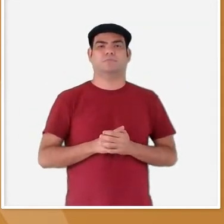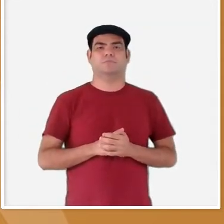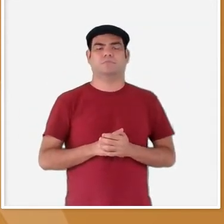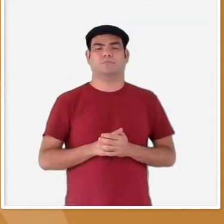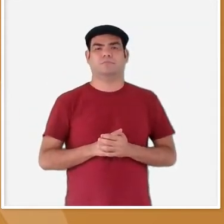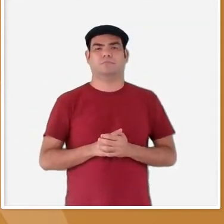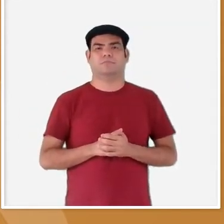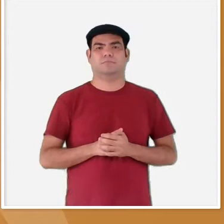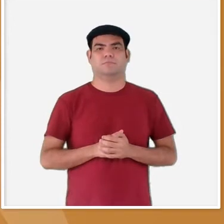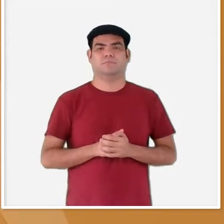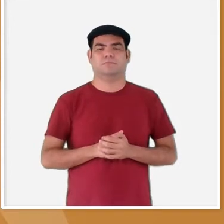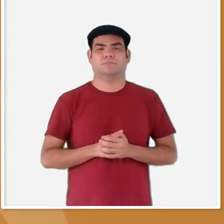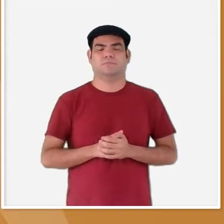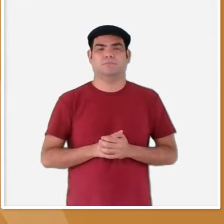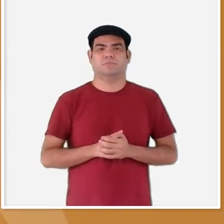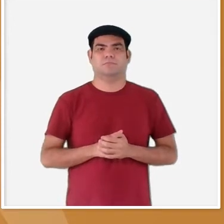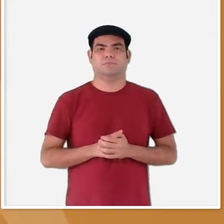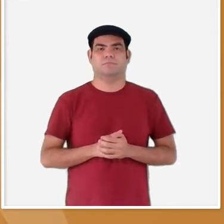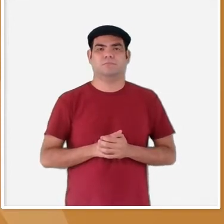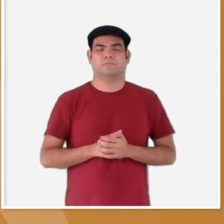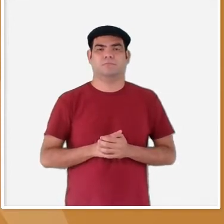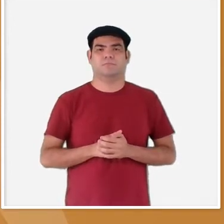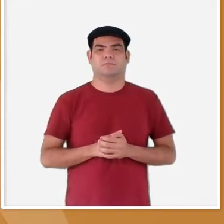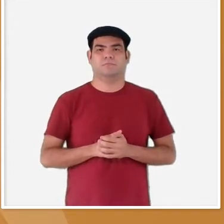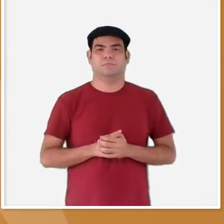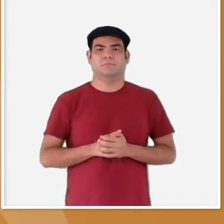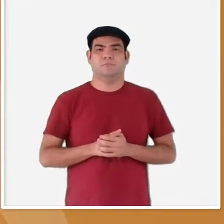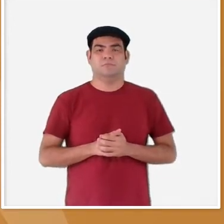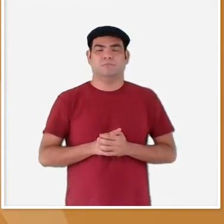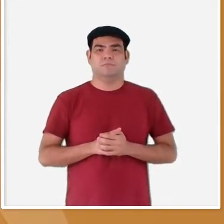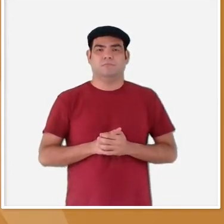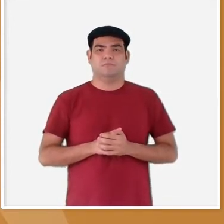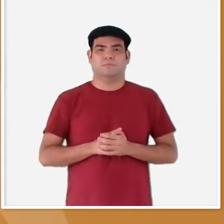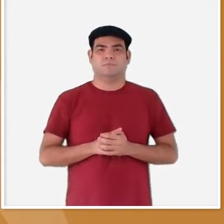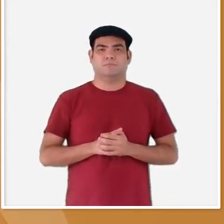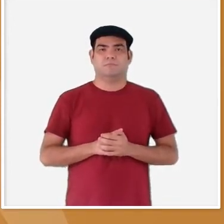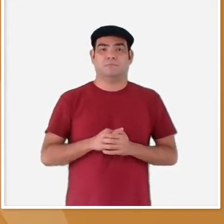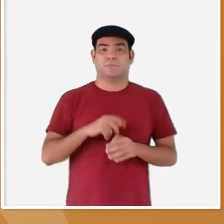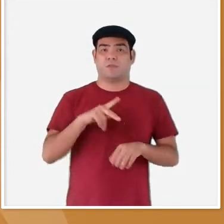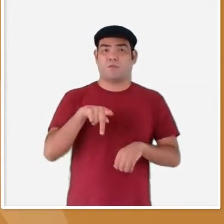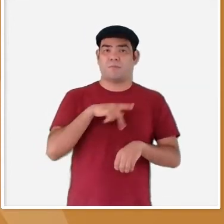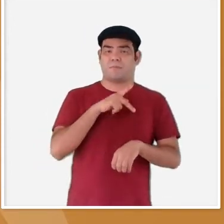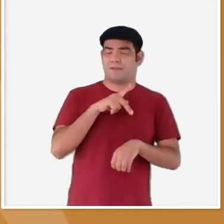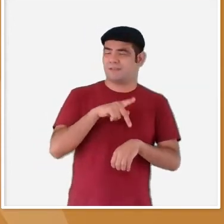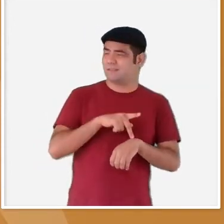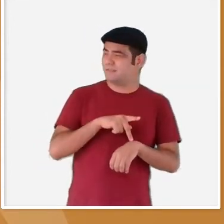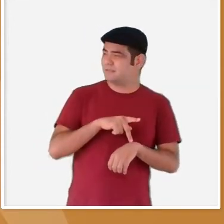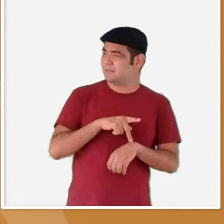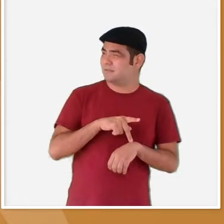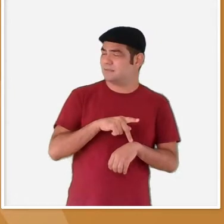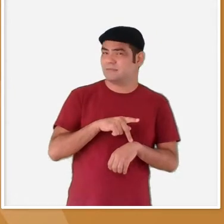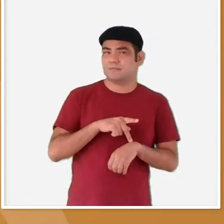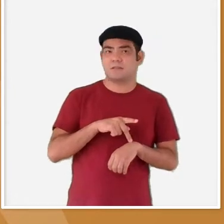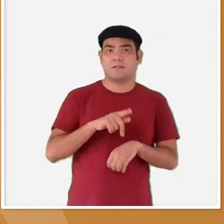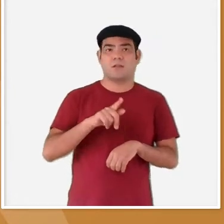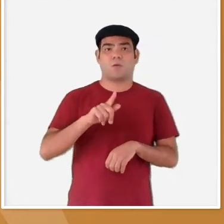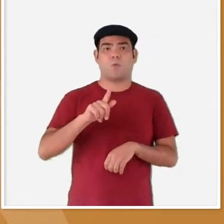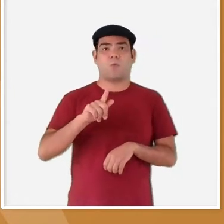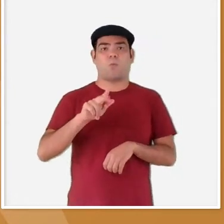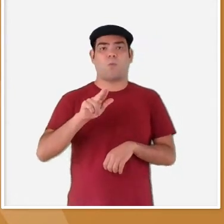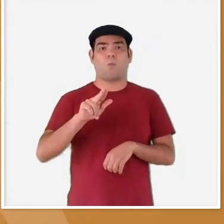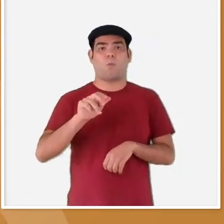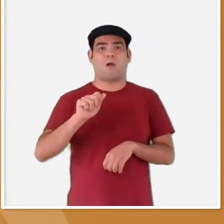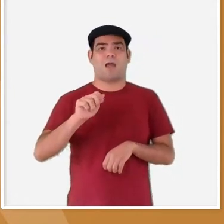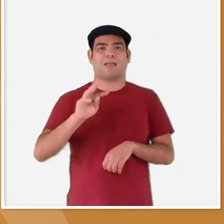tá? E faz fronteira com o país da Guatemala, cidade de